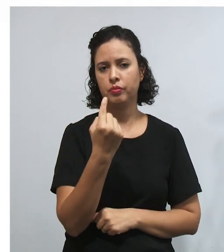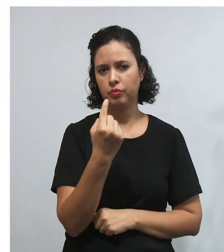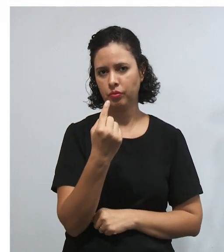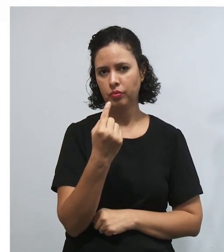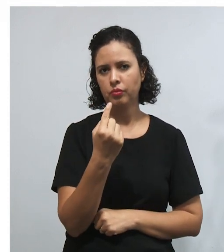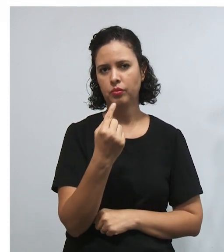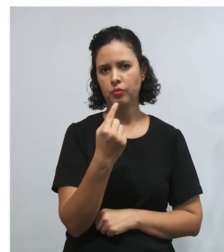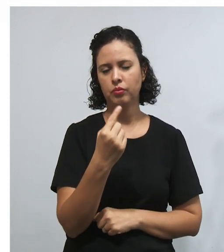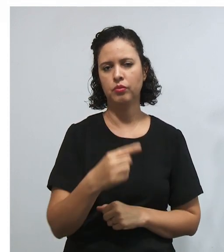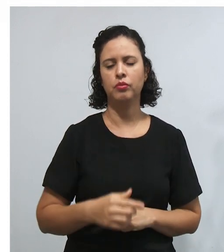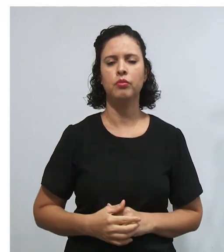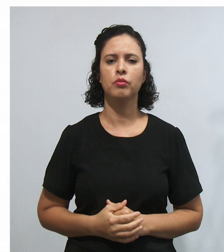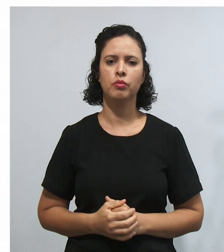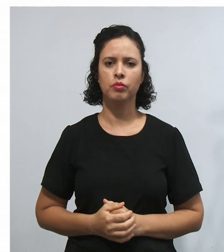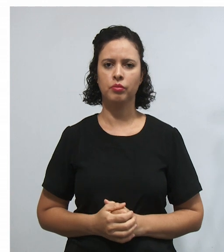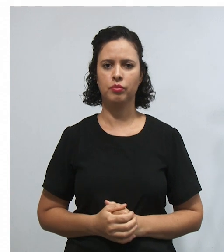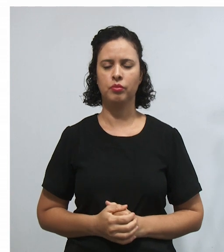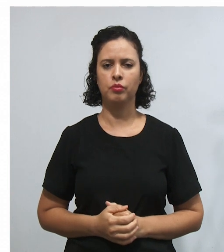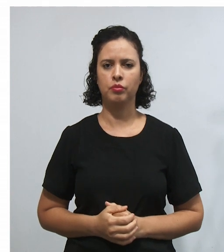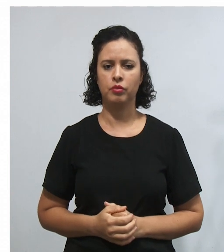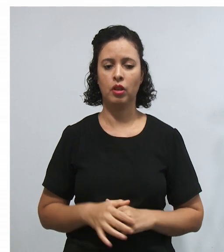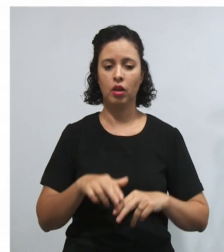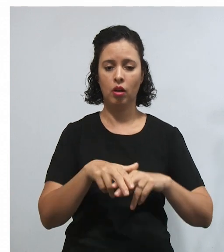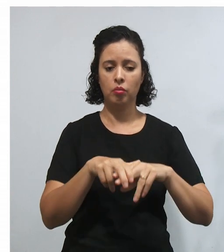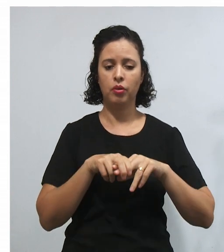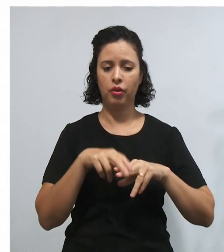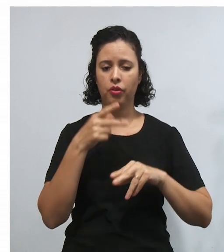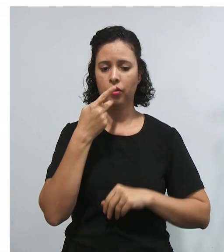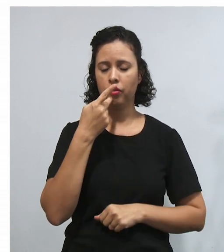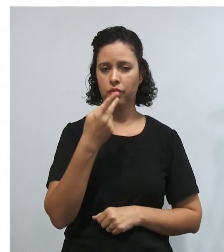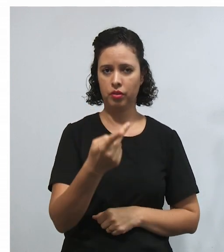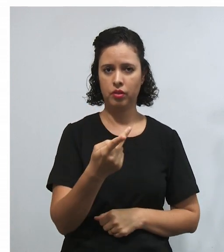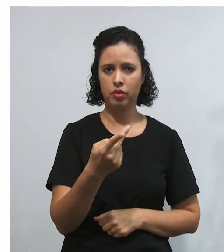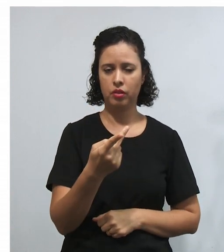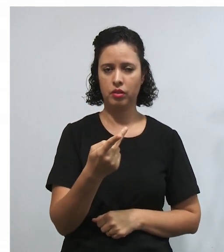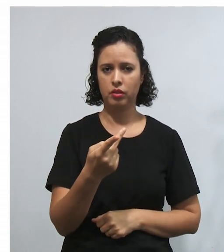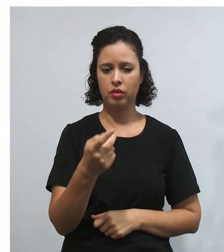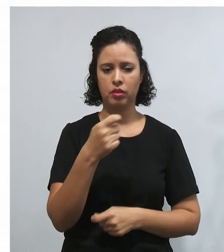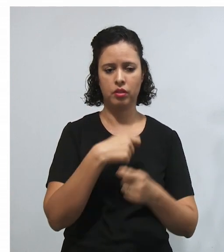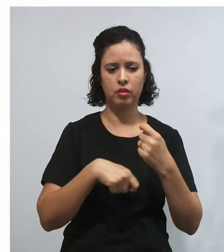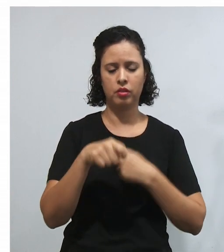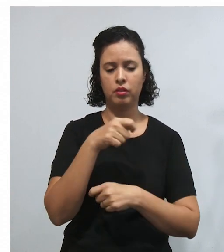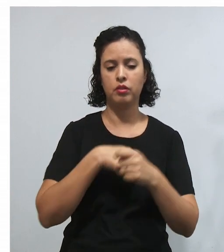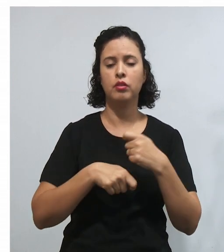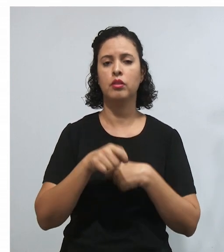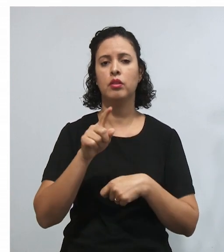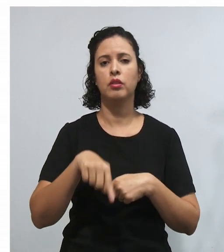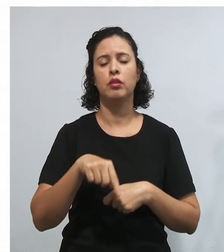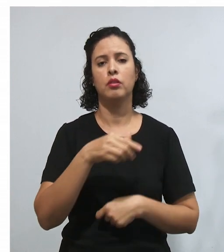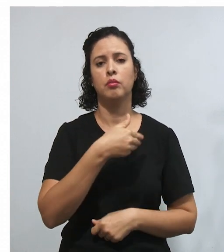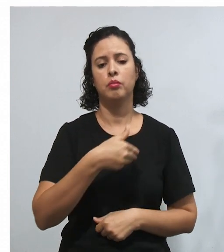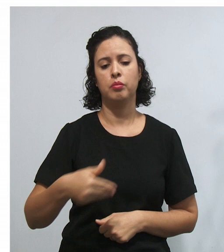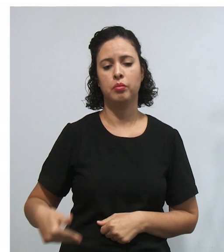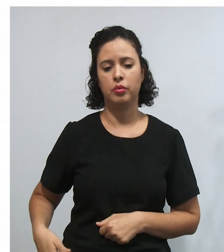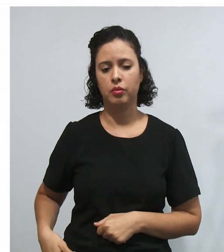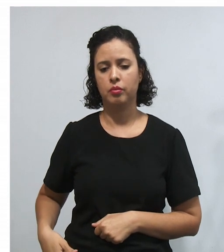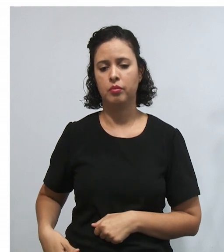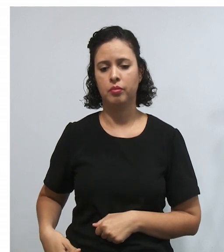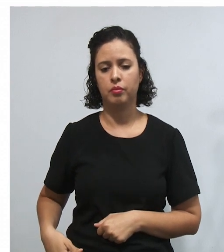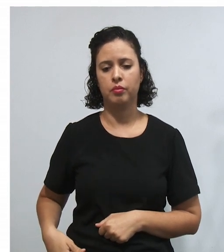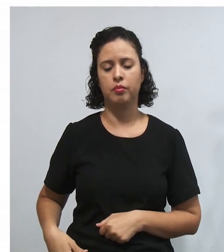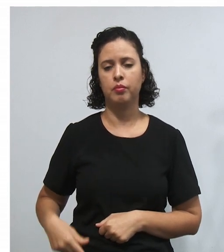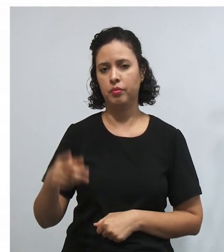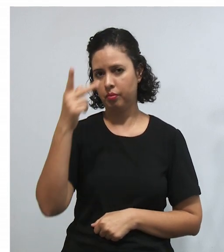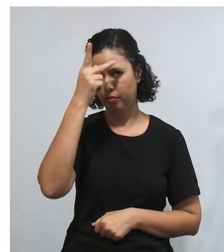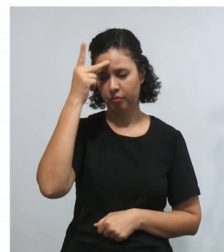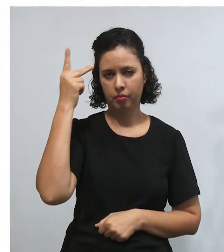artigo 1º. Então, é por isso que eu estou falando aqui para vocês, ó. A administração pública refere-se, ó, à participação popular